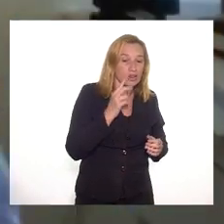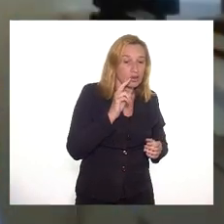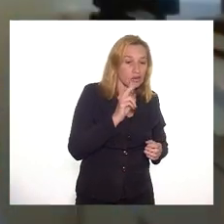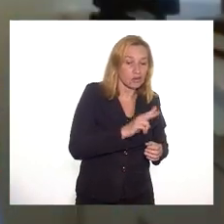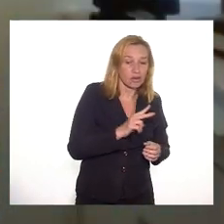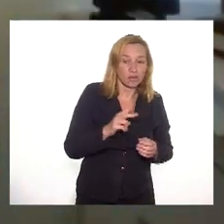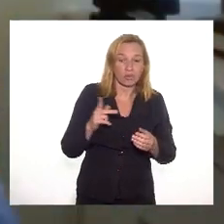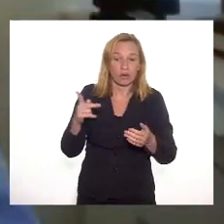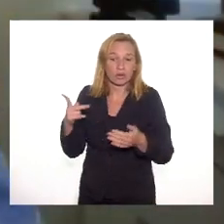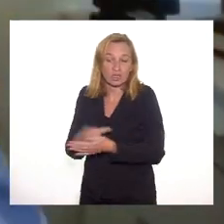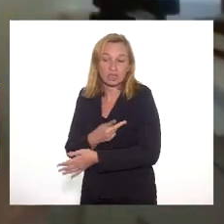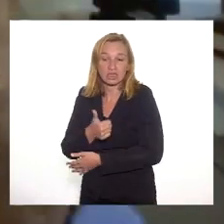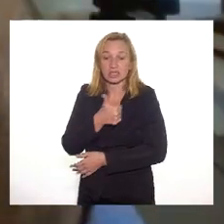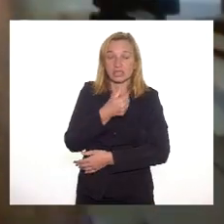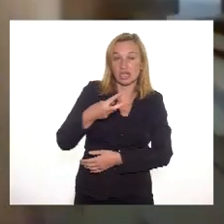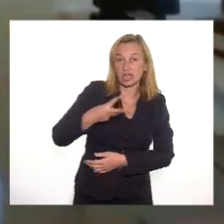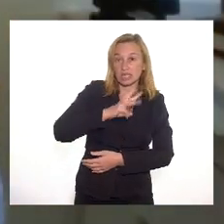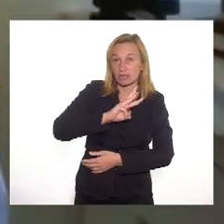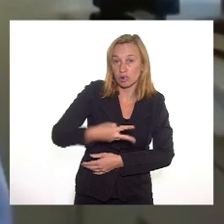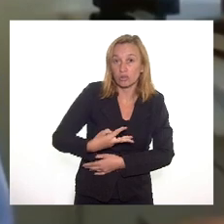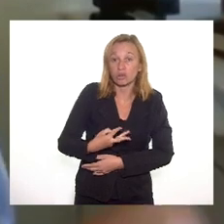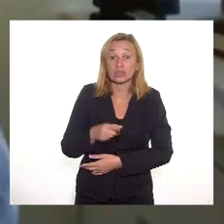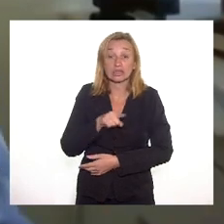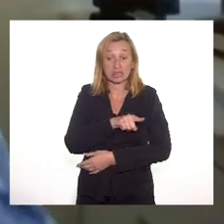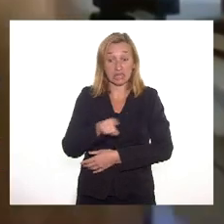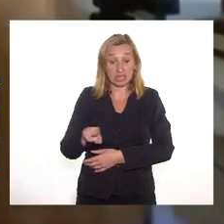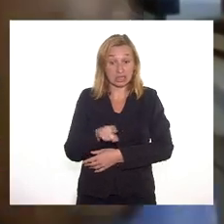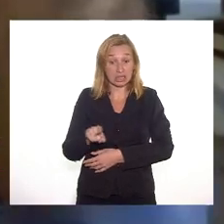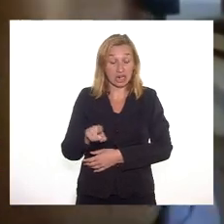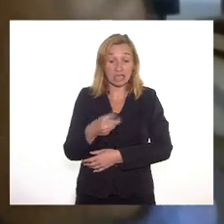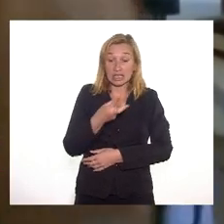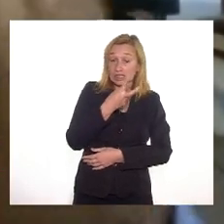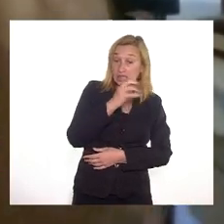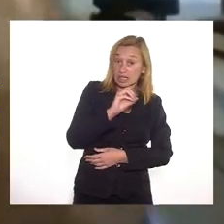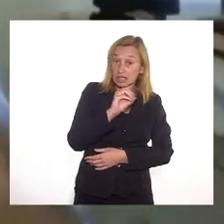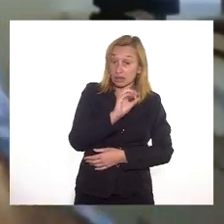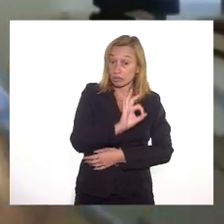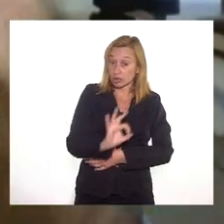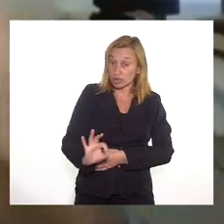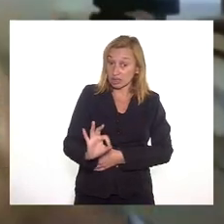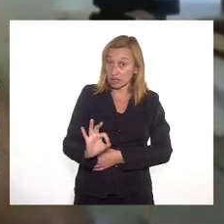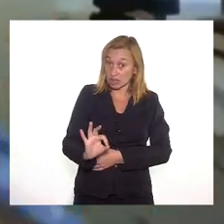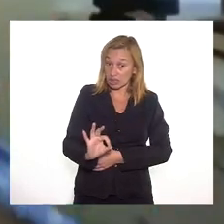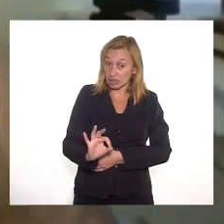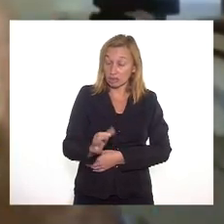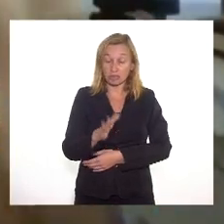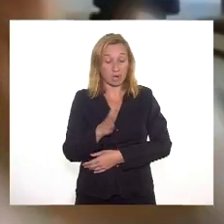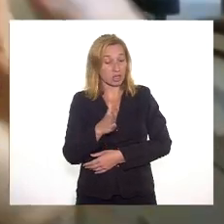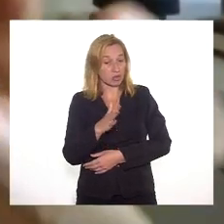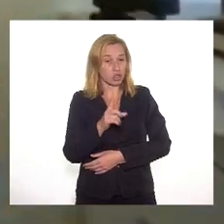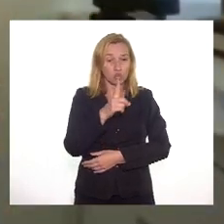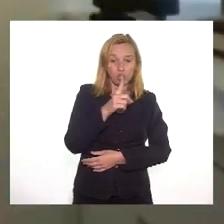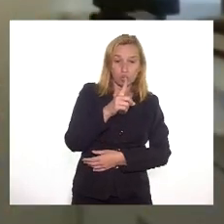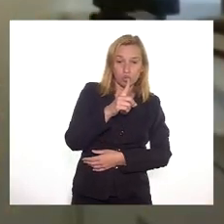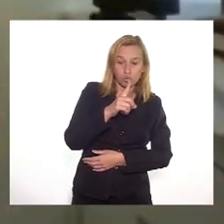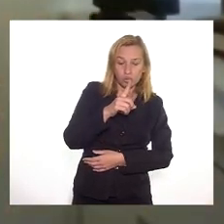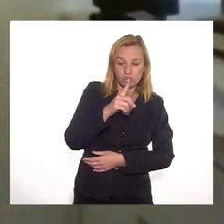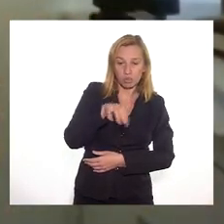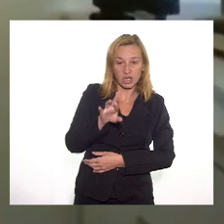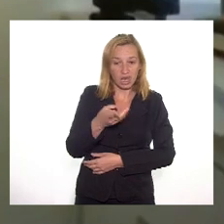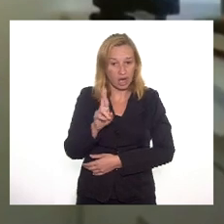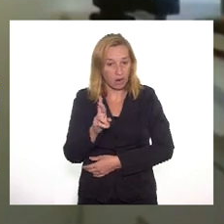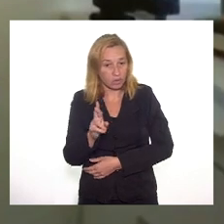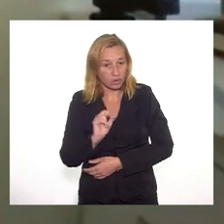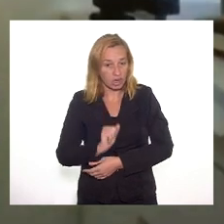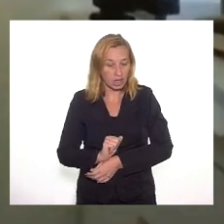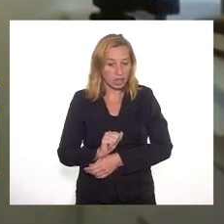3 bilhões. Desses 3 bilhões, 30%, mais ou menos 1 bilhão, irá